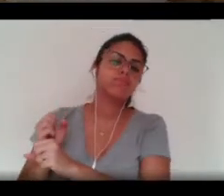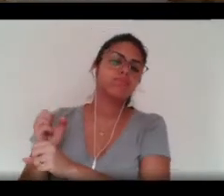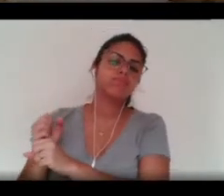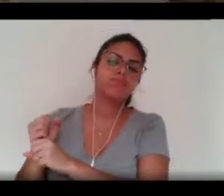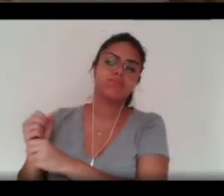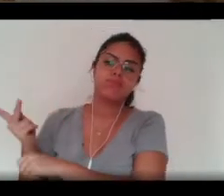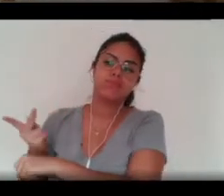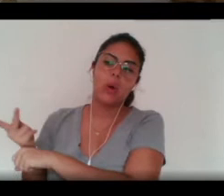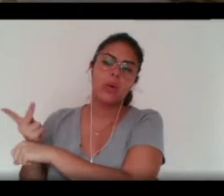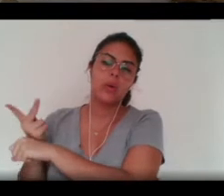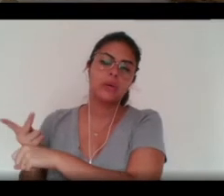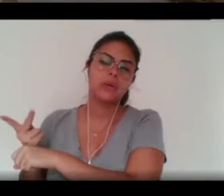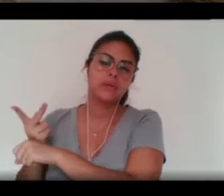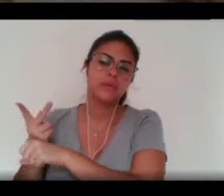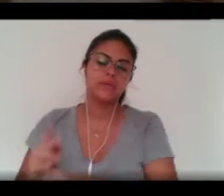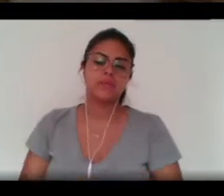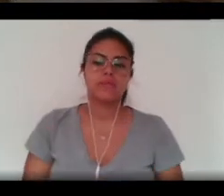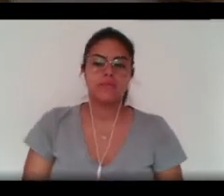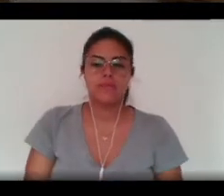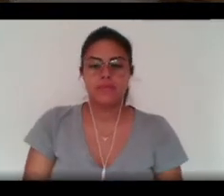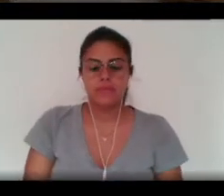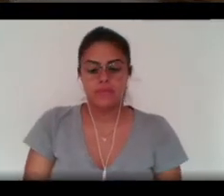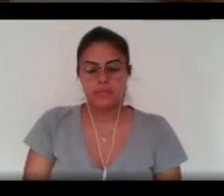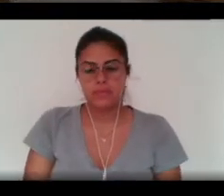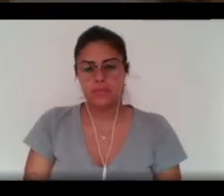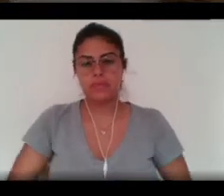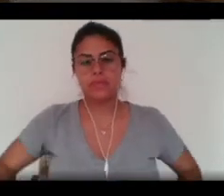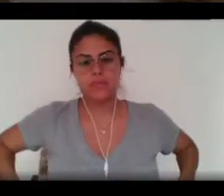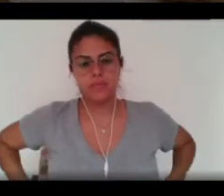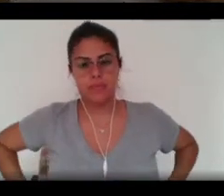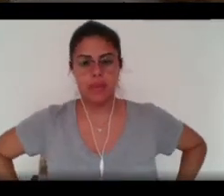Eu calculei aqui. Cadê?